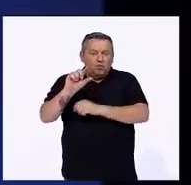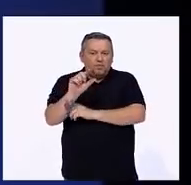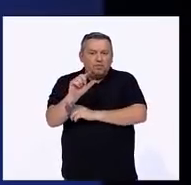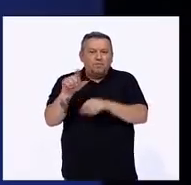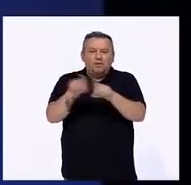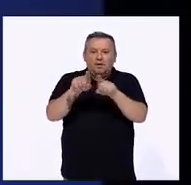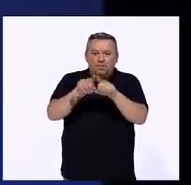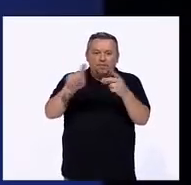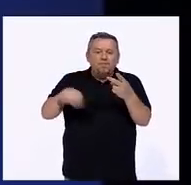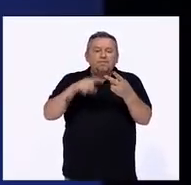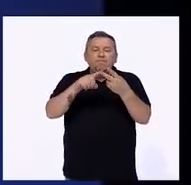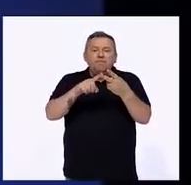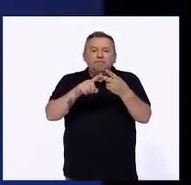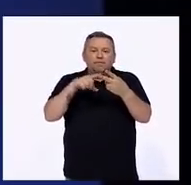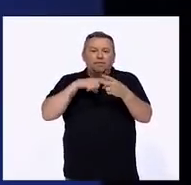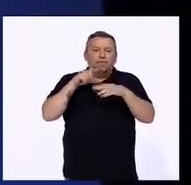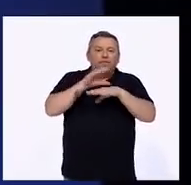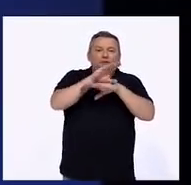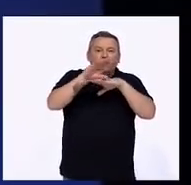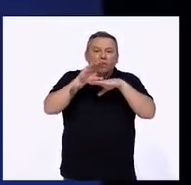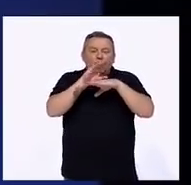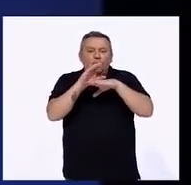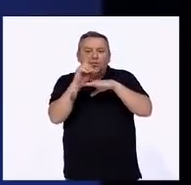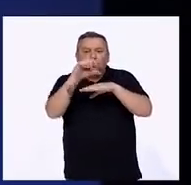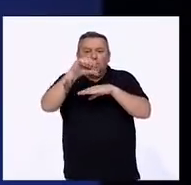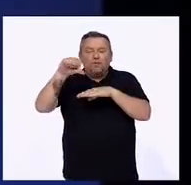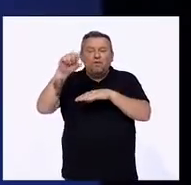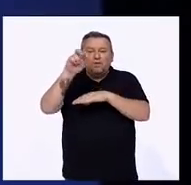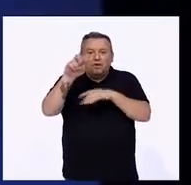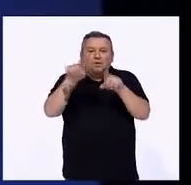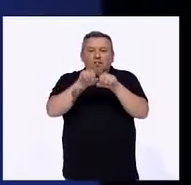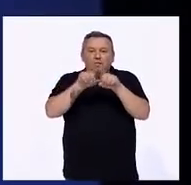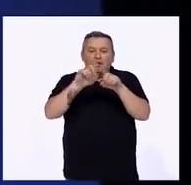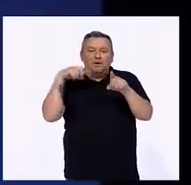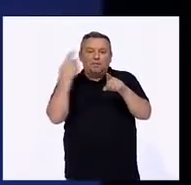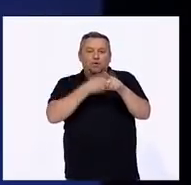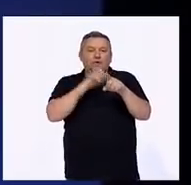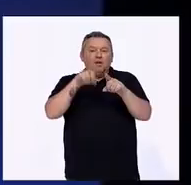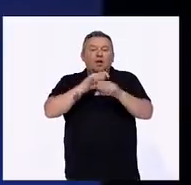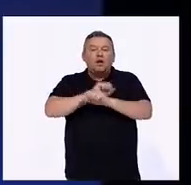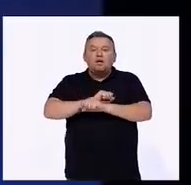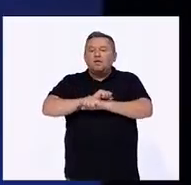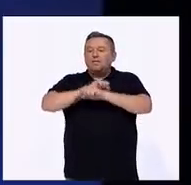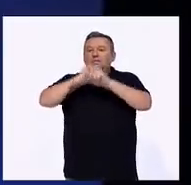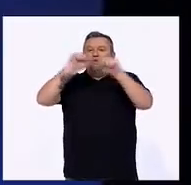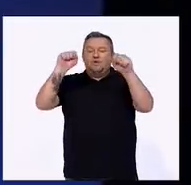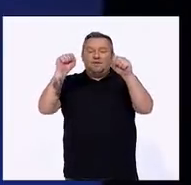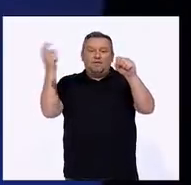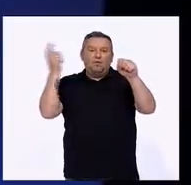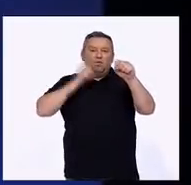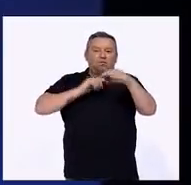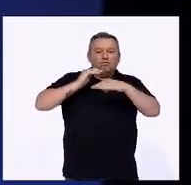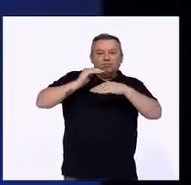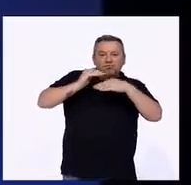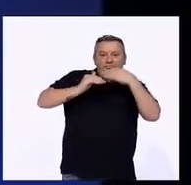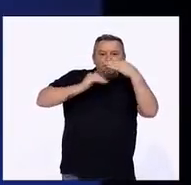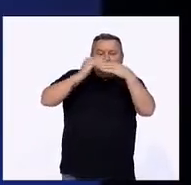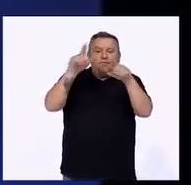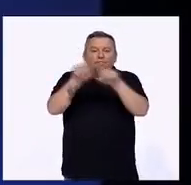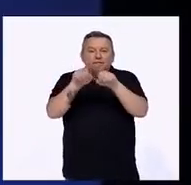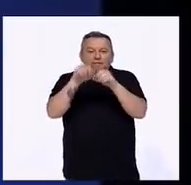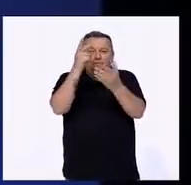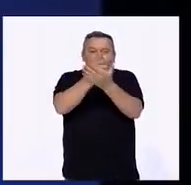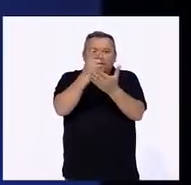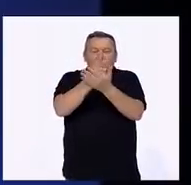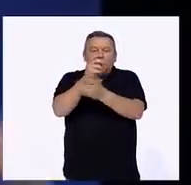pela revogação da emenda constitucional 95, que eles defendem, porque para nós é impossível retomar o crescimento do país e fazer justiça